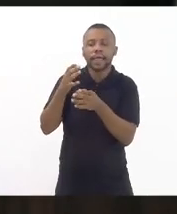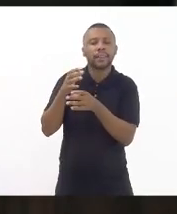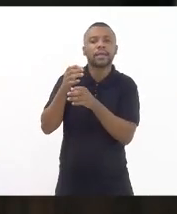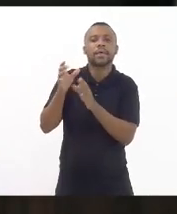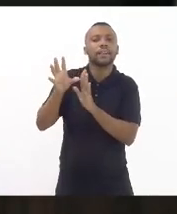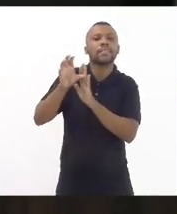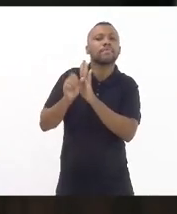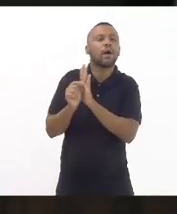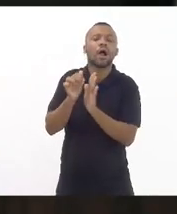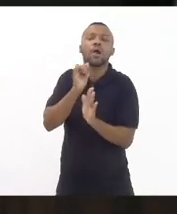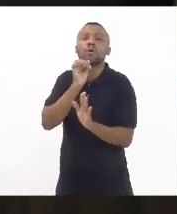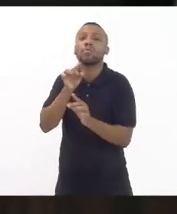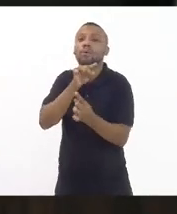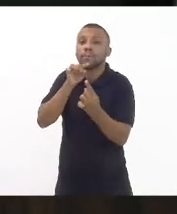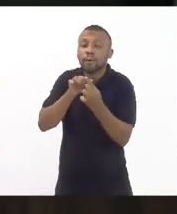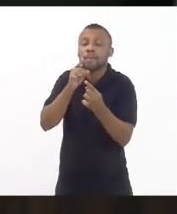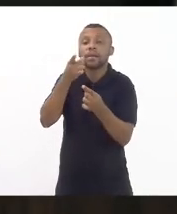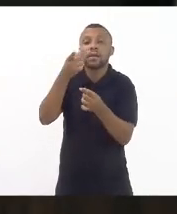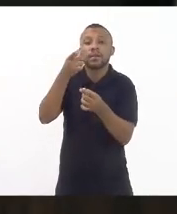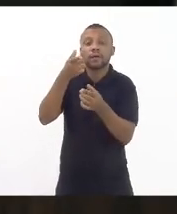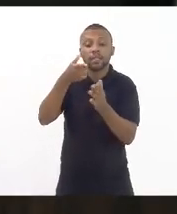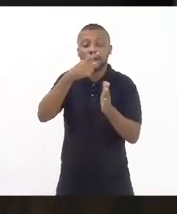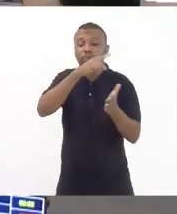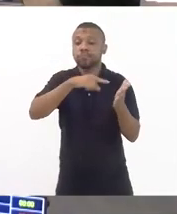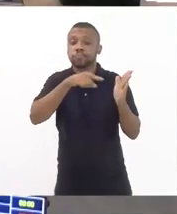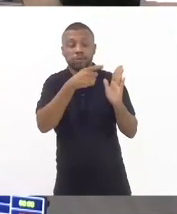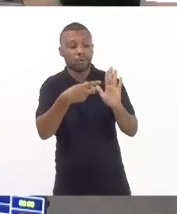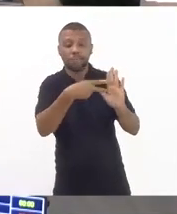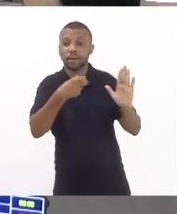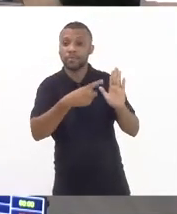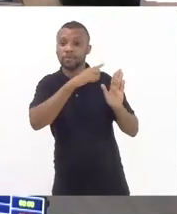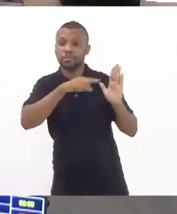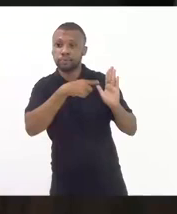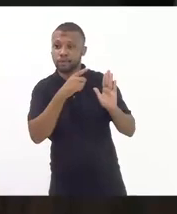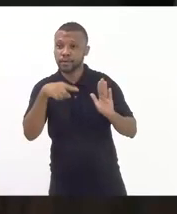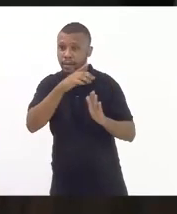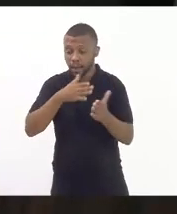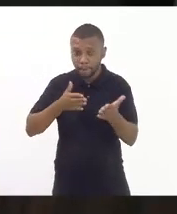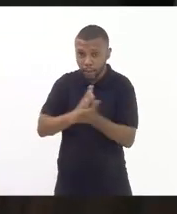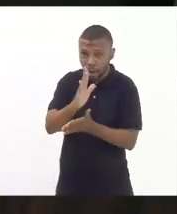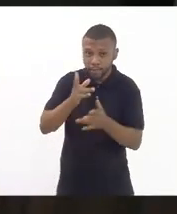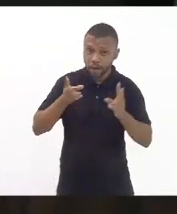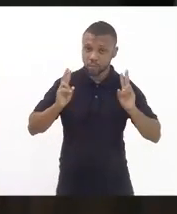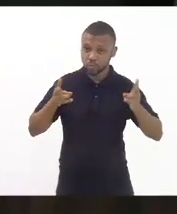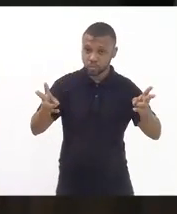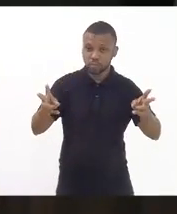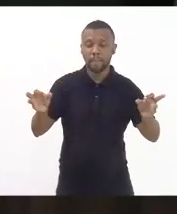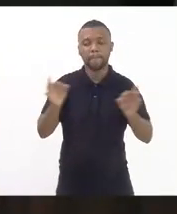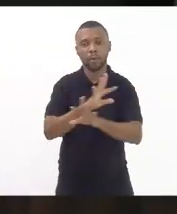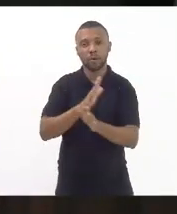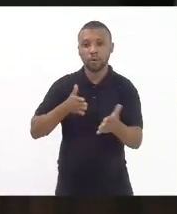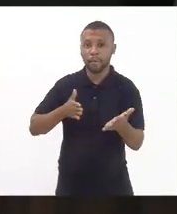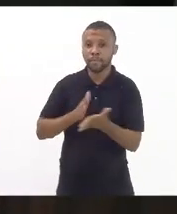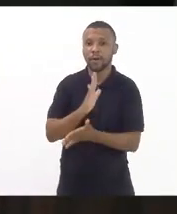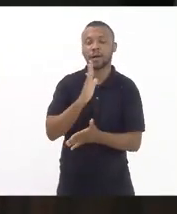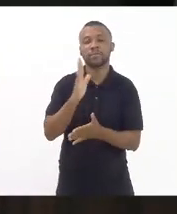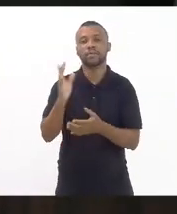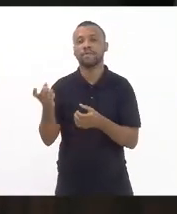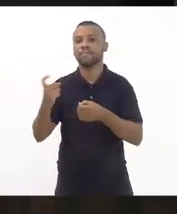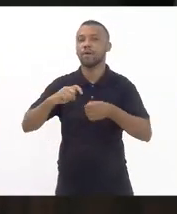Pela derrubada do veto, senhores que aprovam, permaneçam como estão, aprovada. Ok? Retorna ao